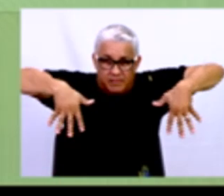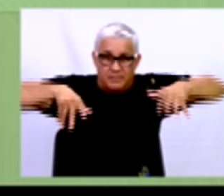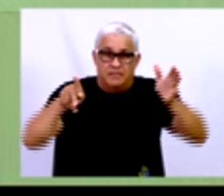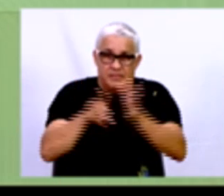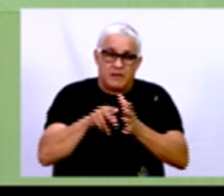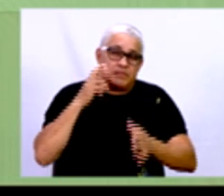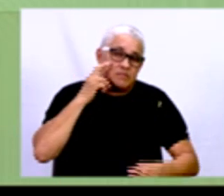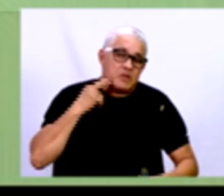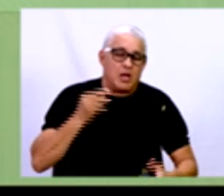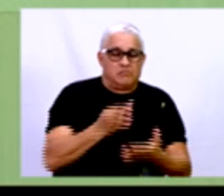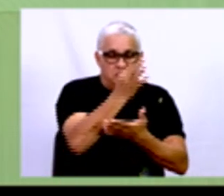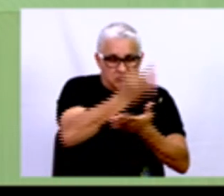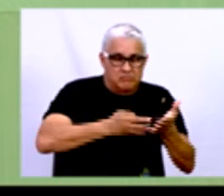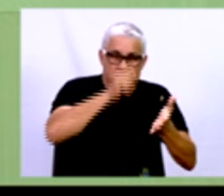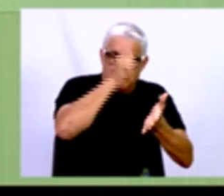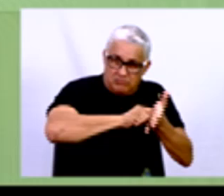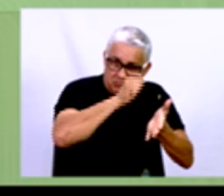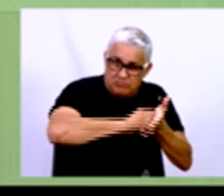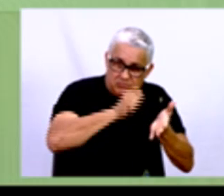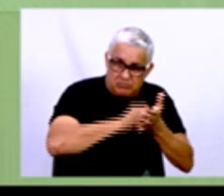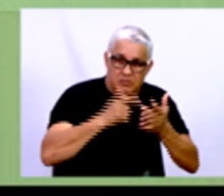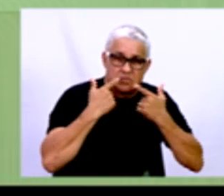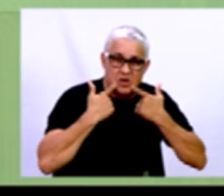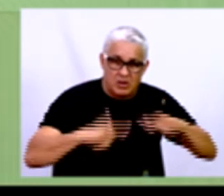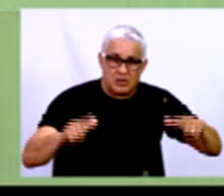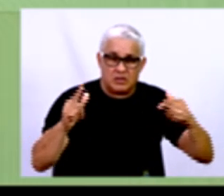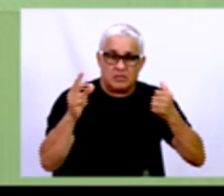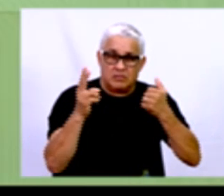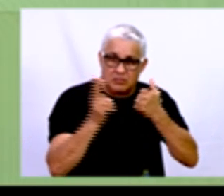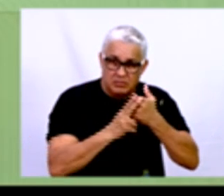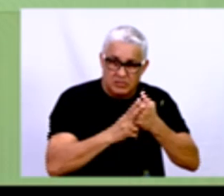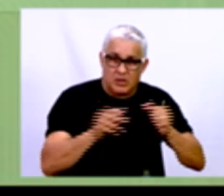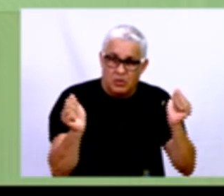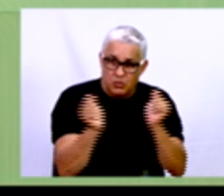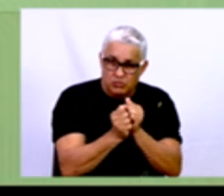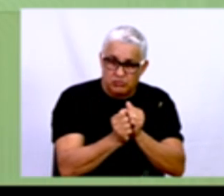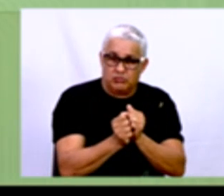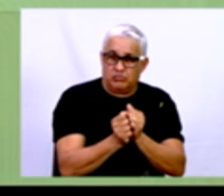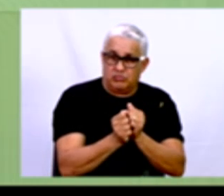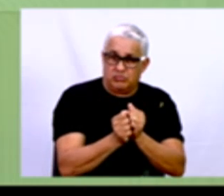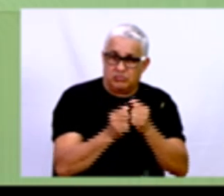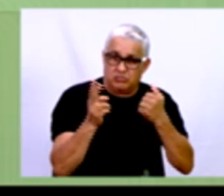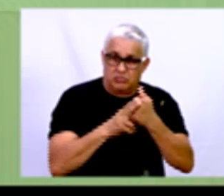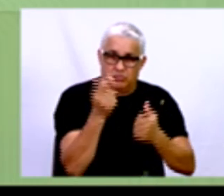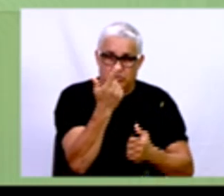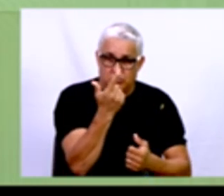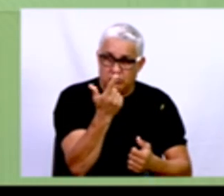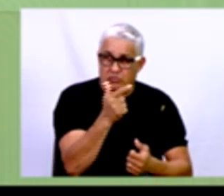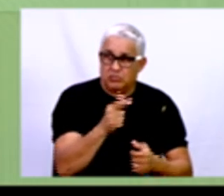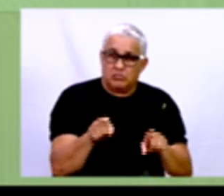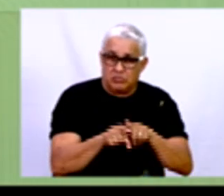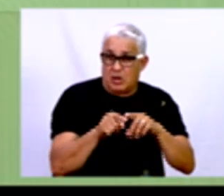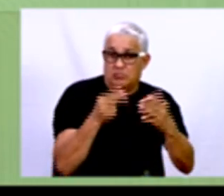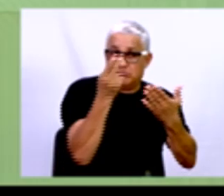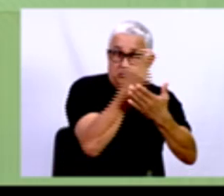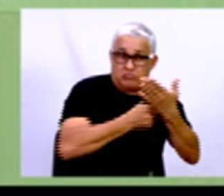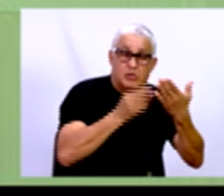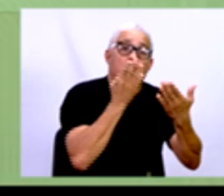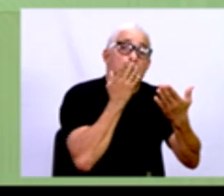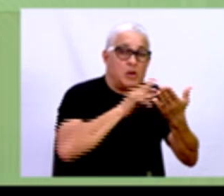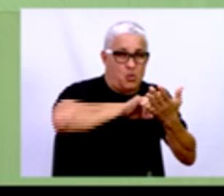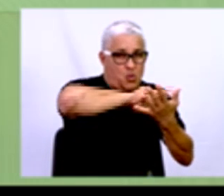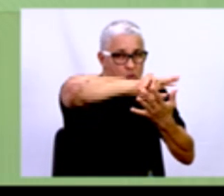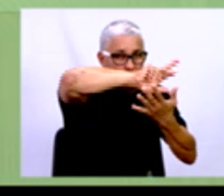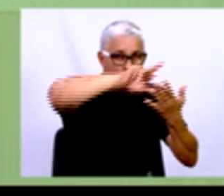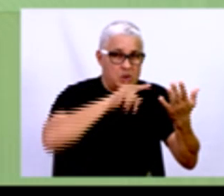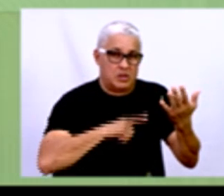texto escrito, né, da linguagem verbal, juntamente com a não verbal, que é o desenho do mapa, colorido, e cada